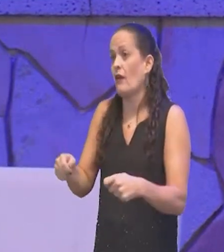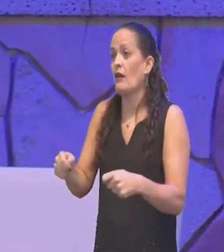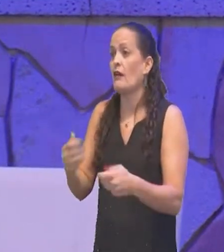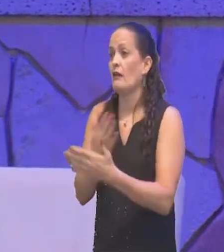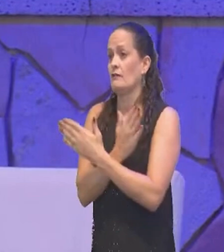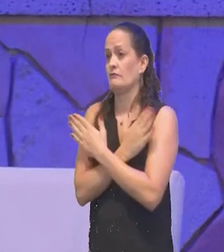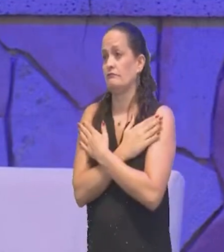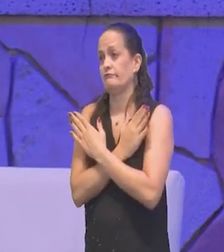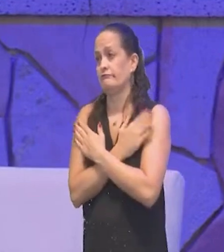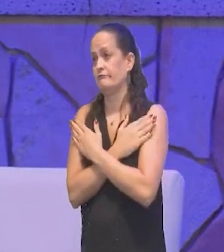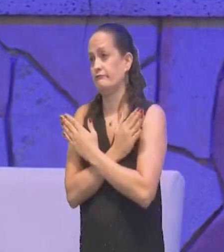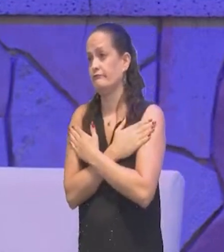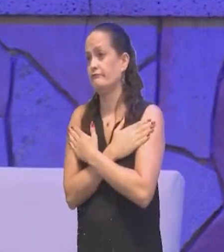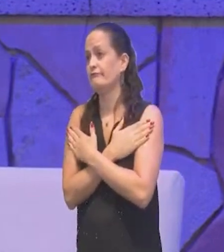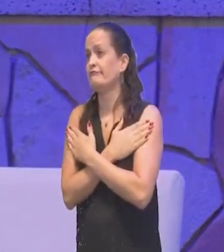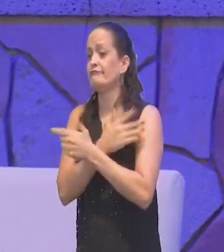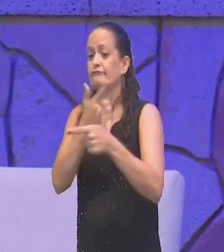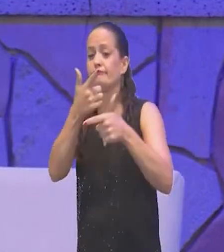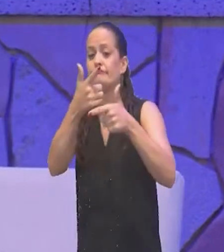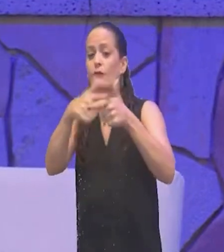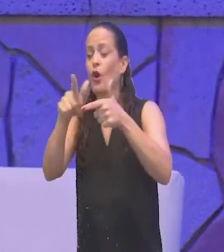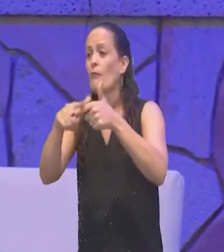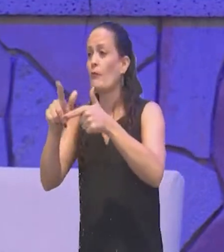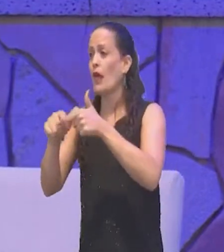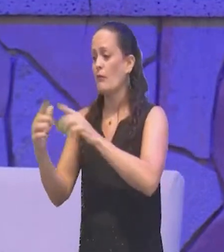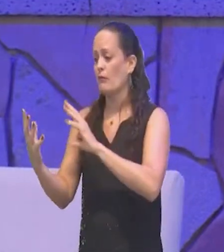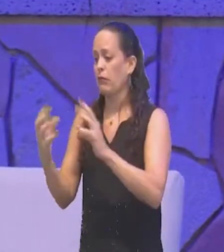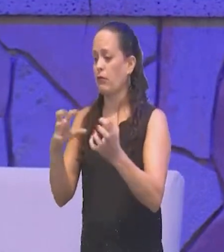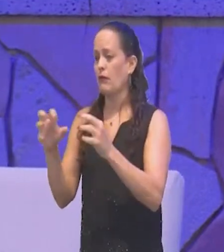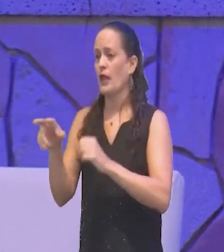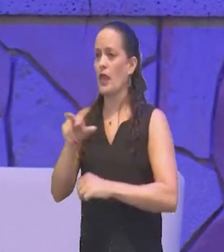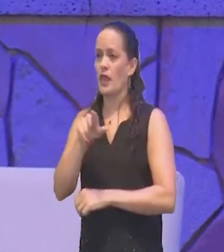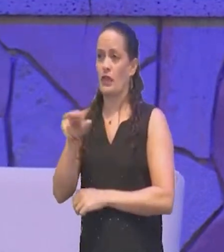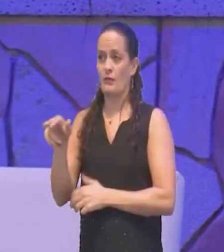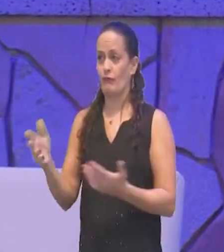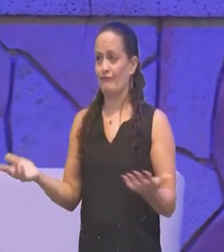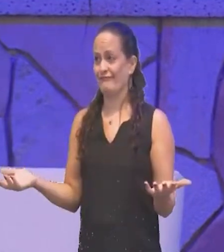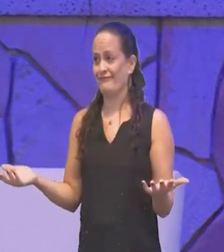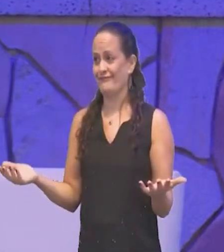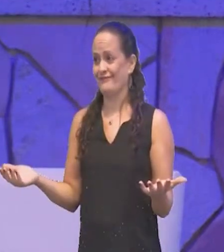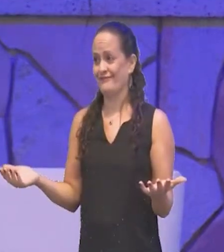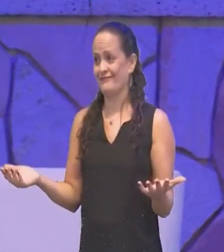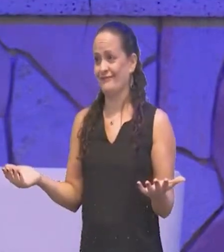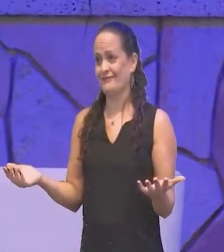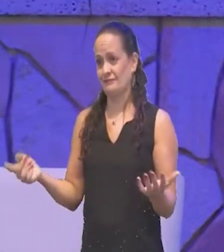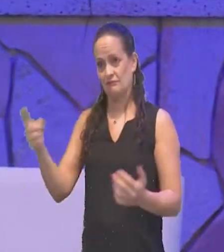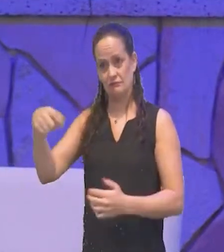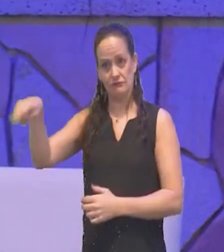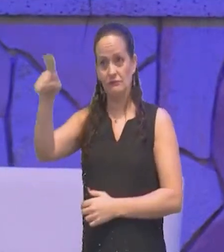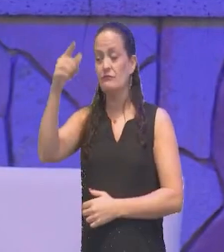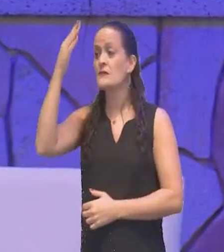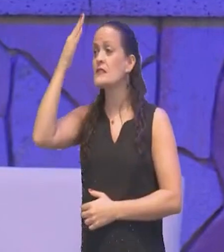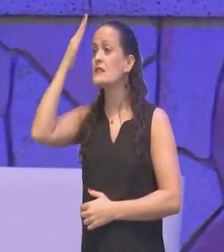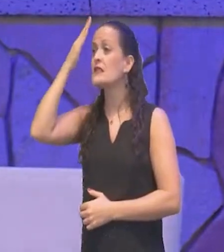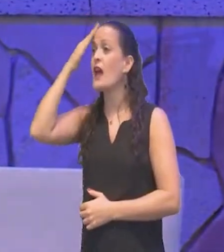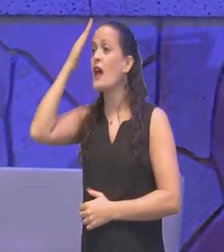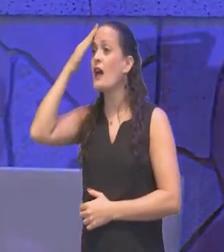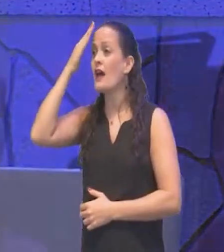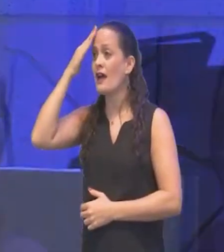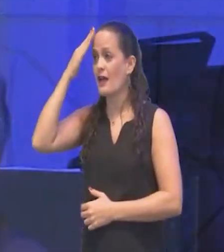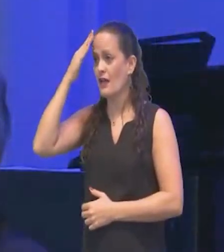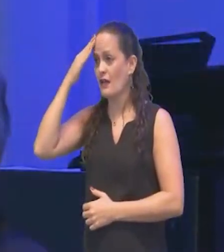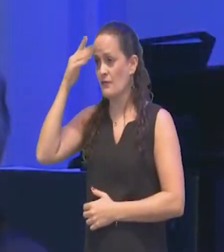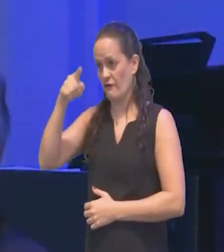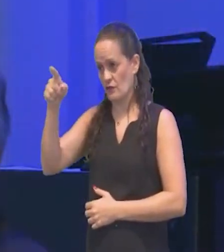desemprego, crise entre irmãos. E talvez aqui saibam muito bem sobre o que está sendo dito